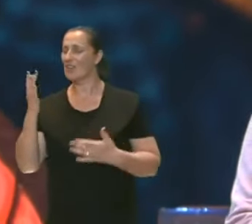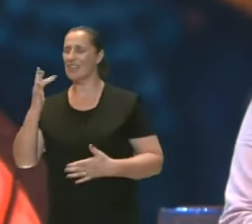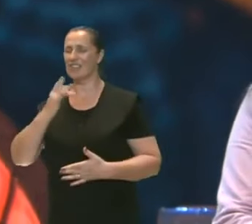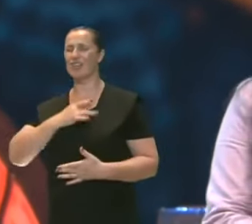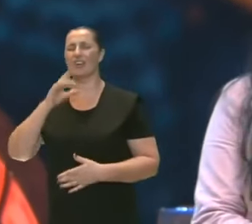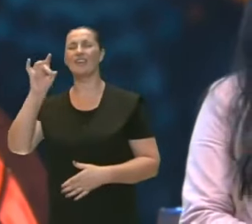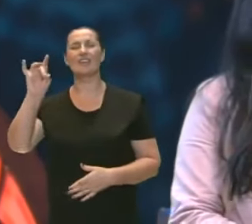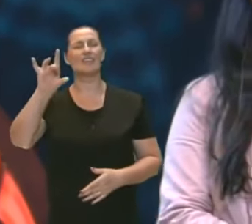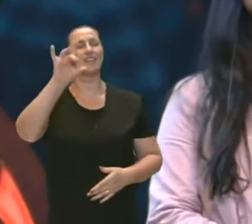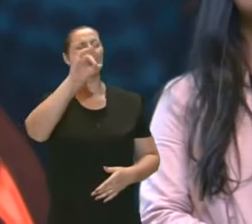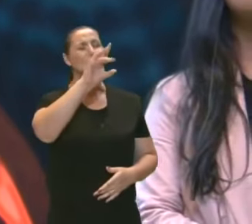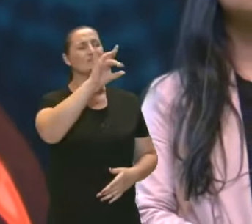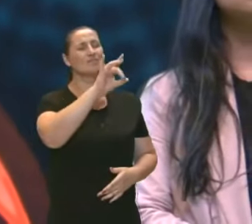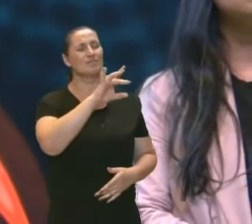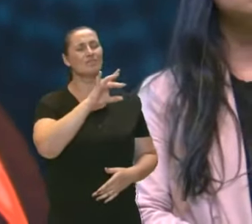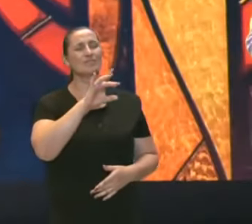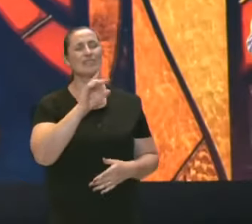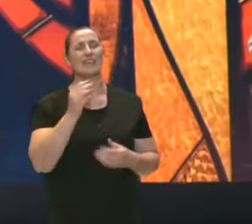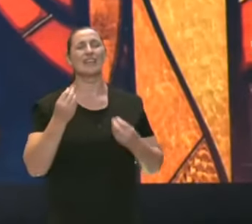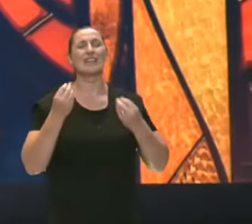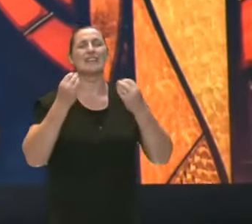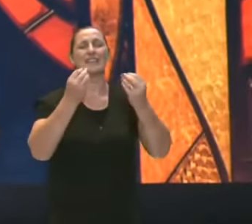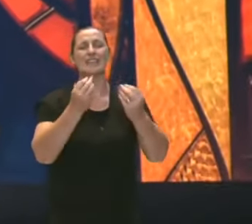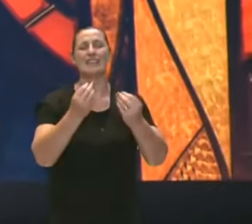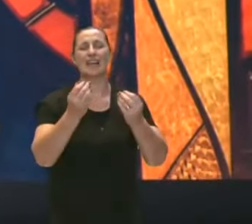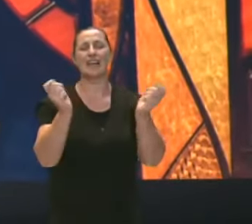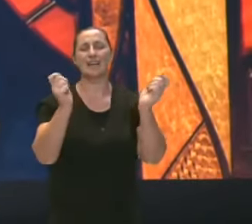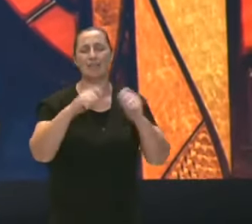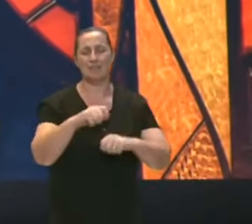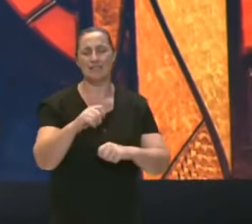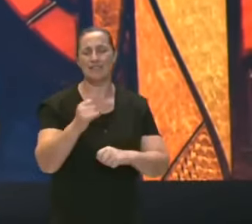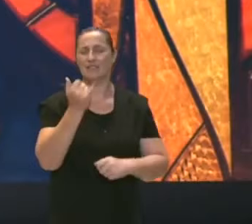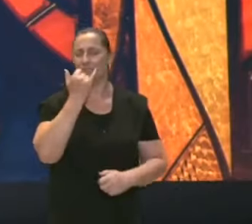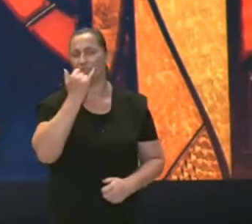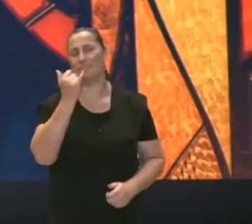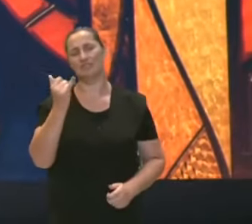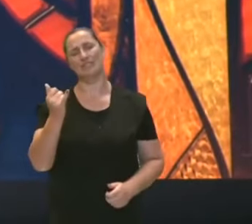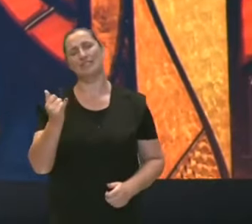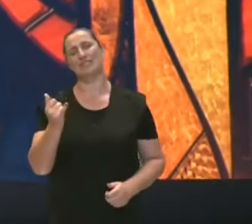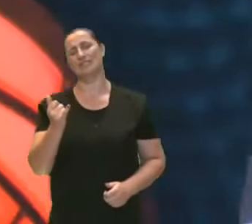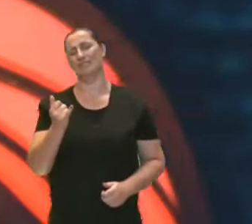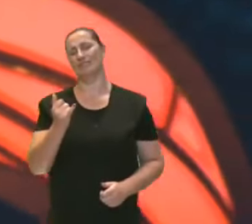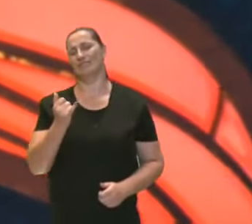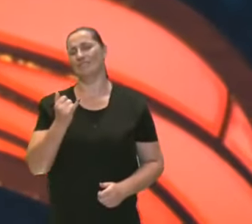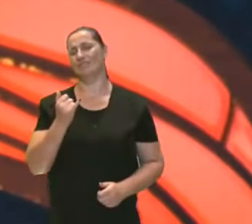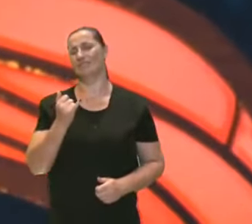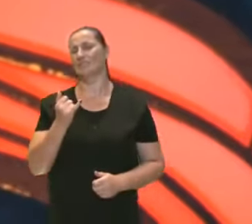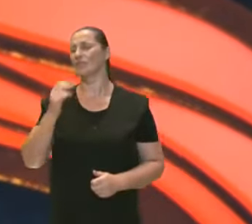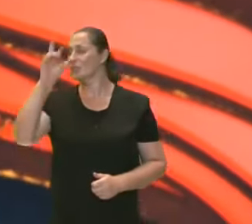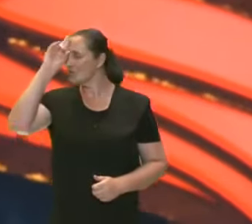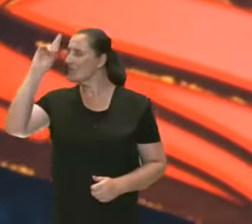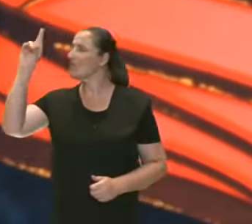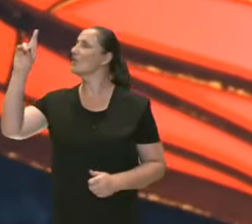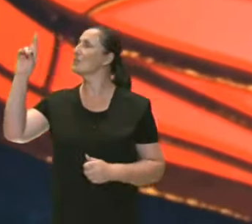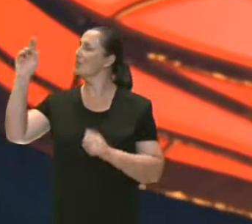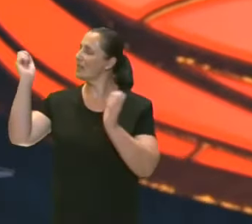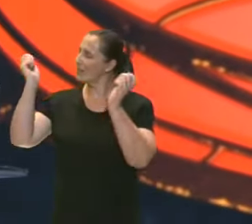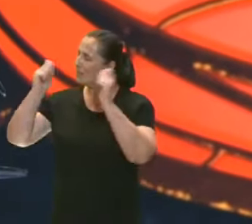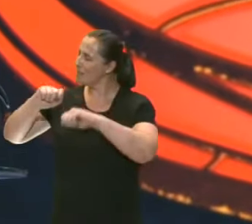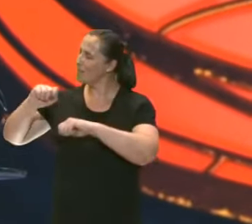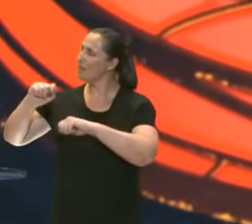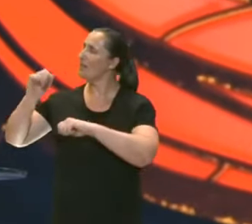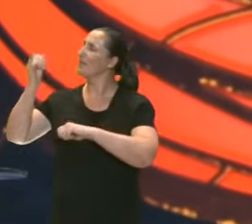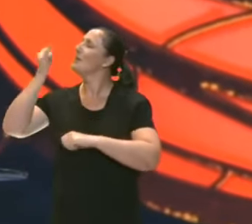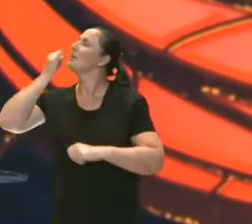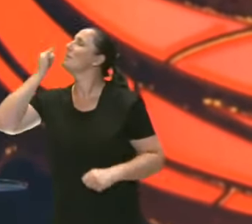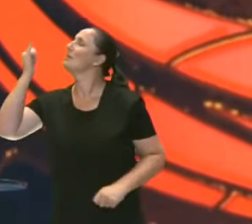cura e dá a capacidade do perdão que só o Senhor pode dar. O Senhor nos perdoou do nosso mal,